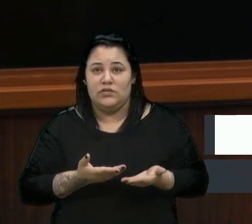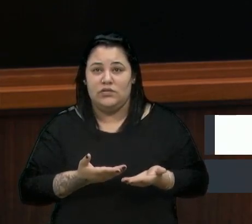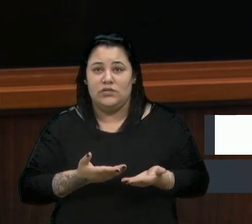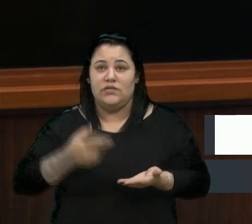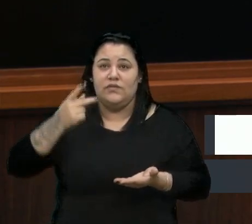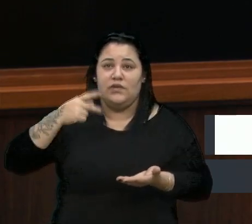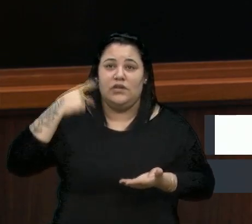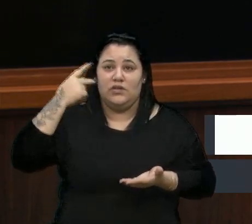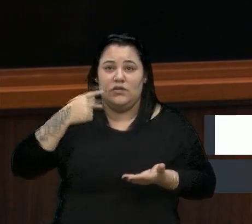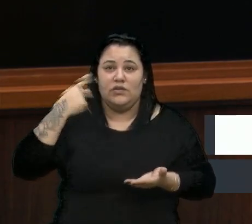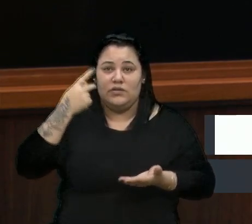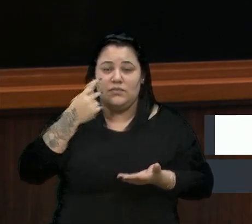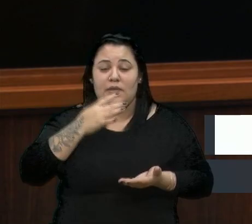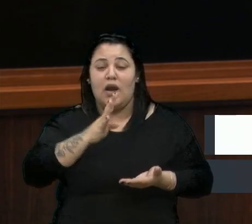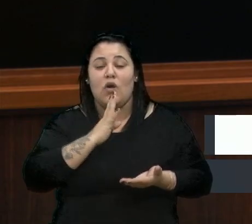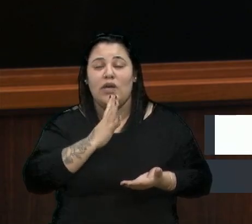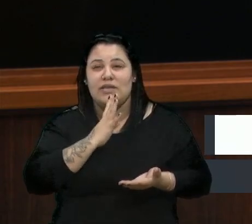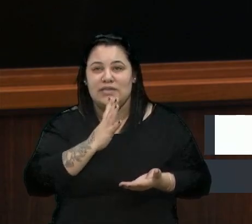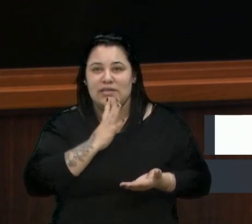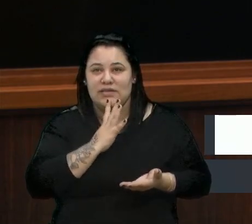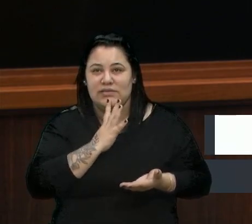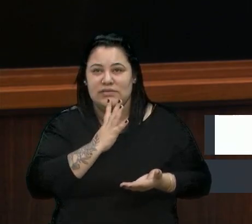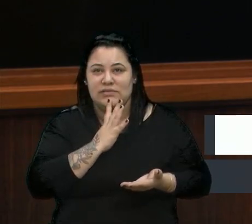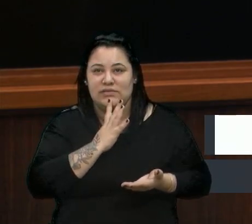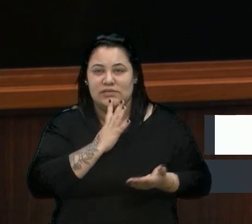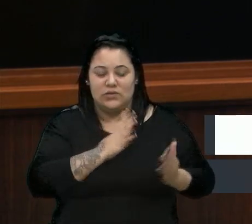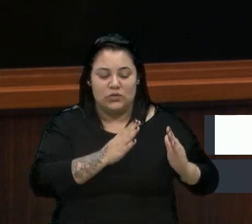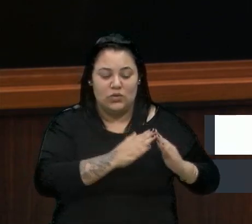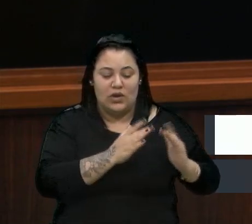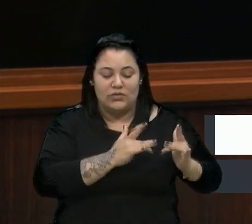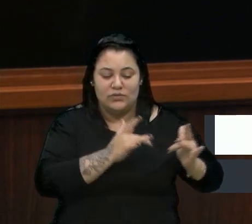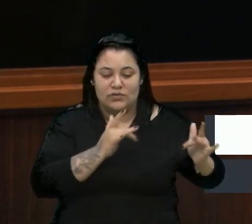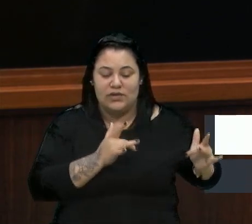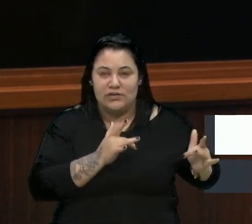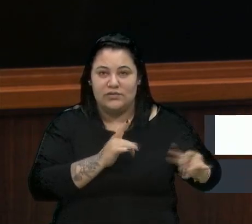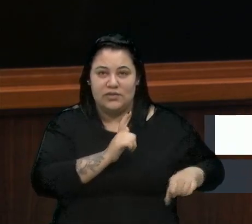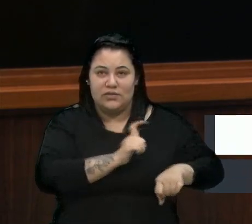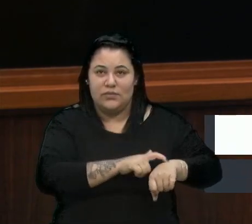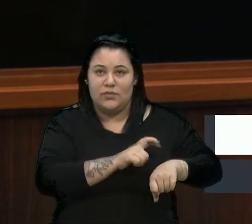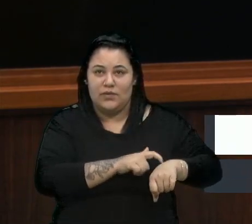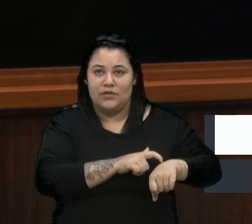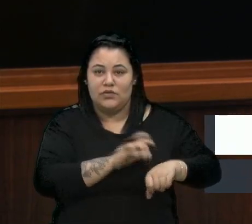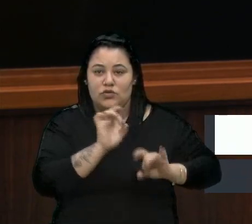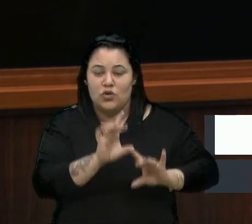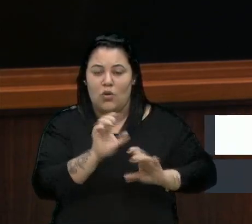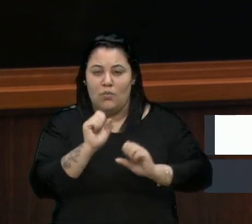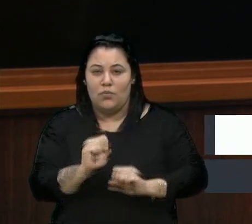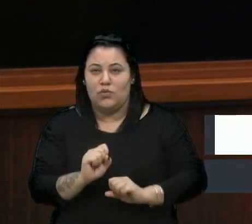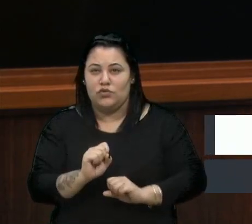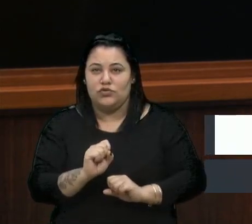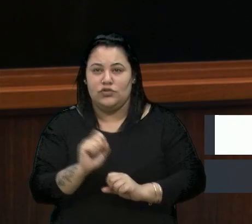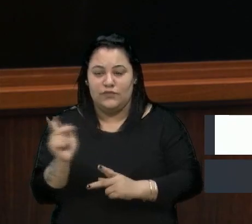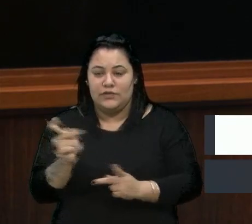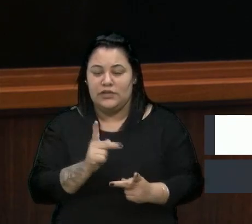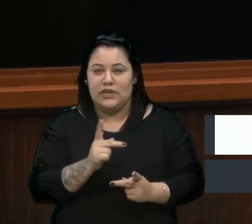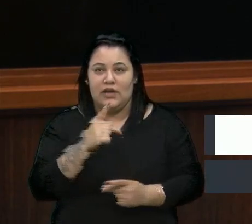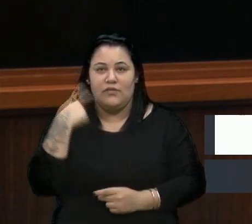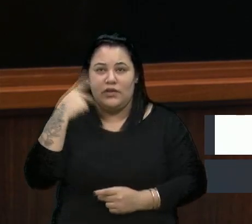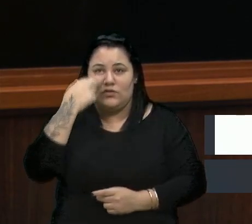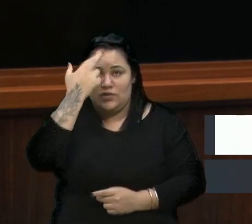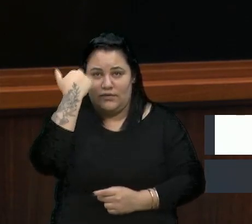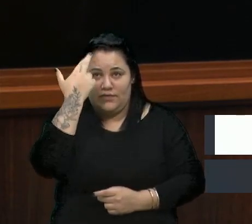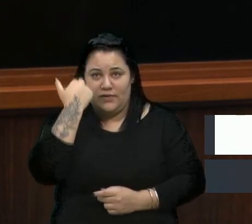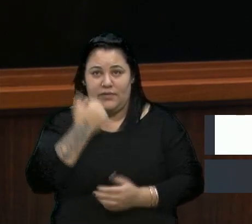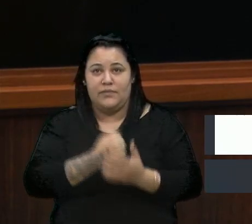conhecer a hospedagem solidária naquele momento. Tudo bem, só pôde ir o vereador Rafael. Mas